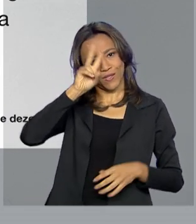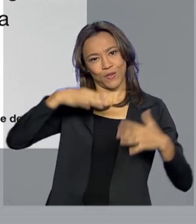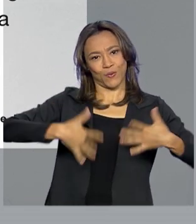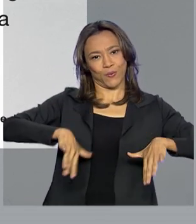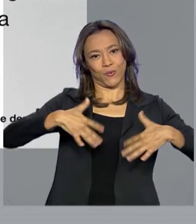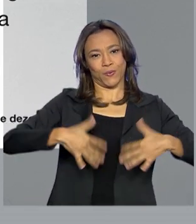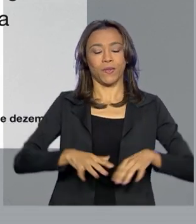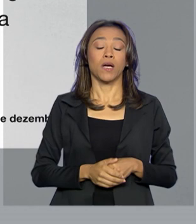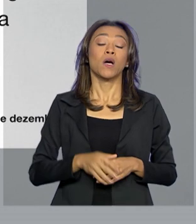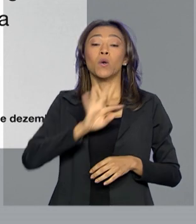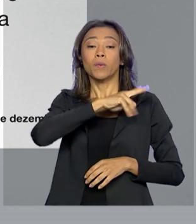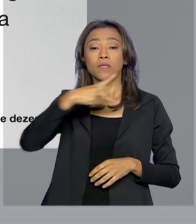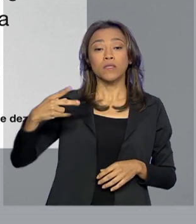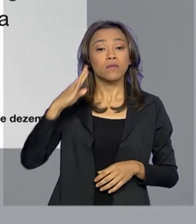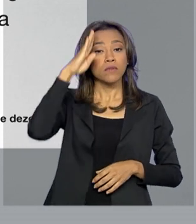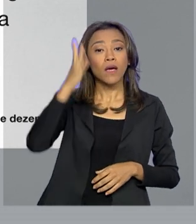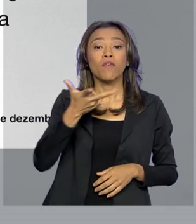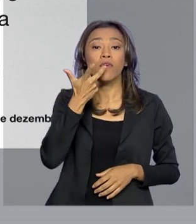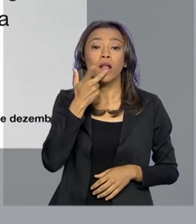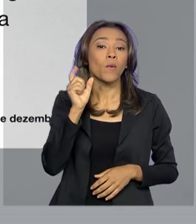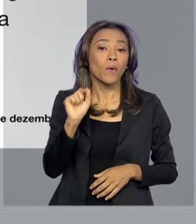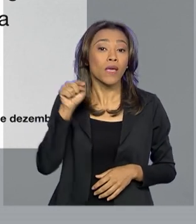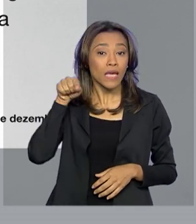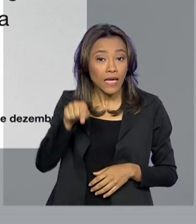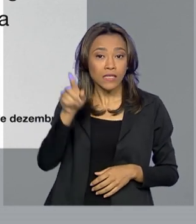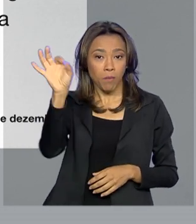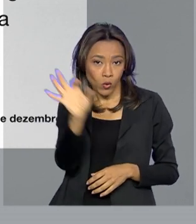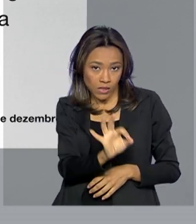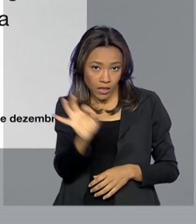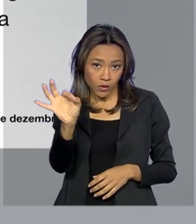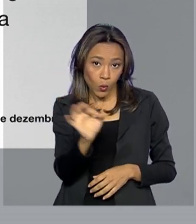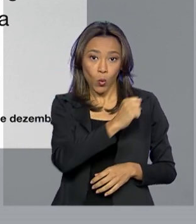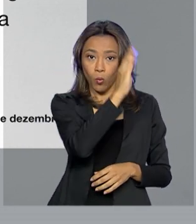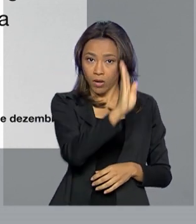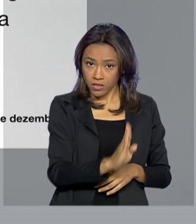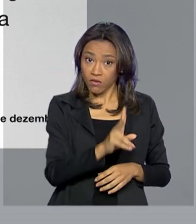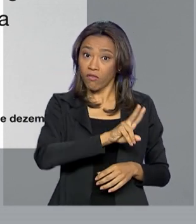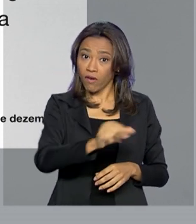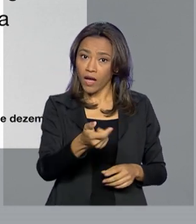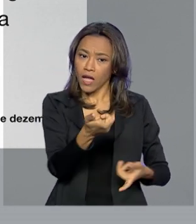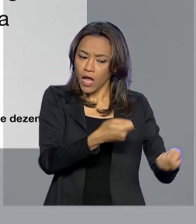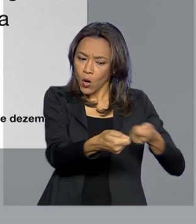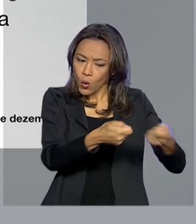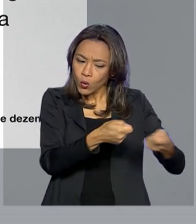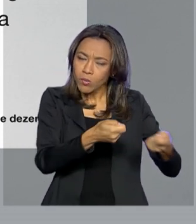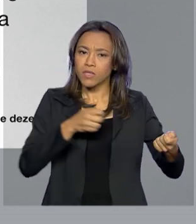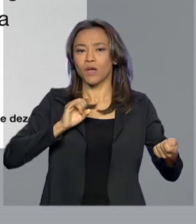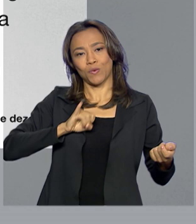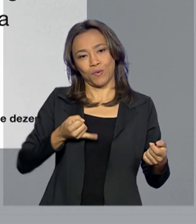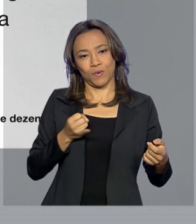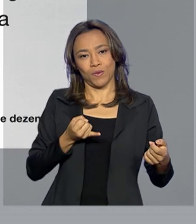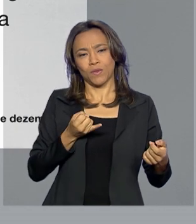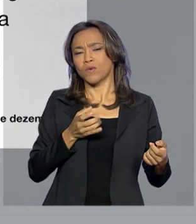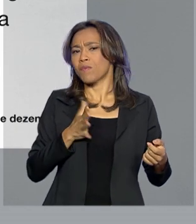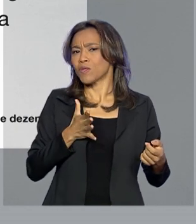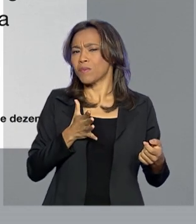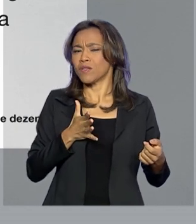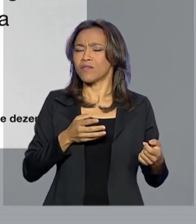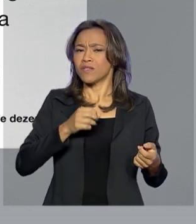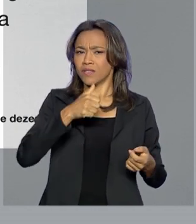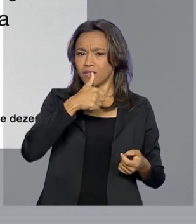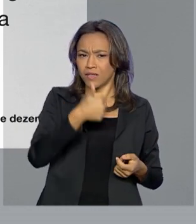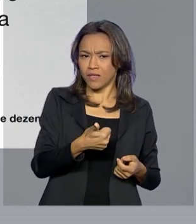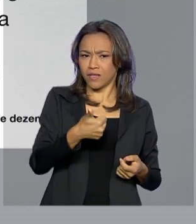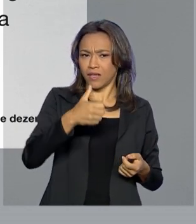o presidente afirma que com esses percentuais o brasil vai economizar a título de juros aproximadamente 110